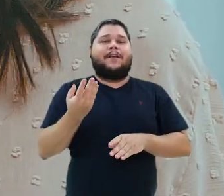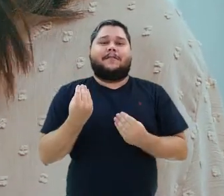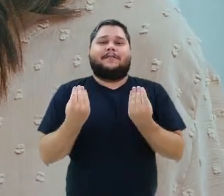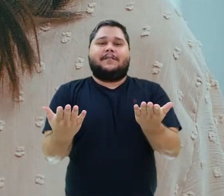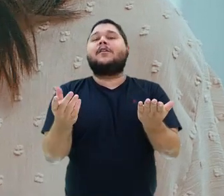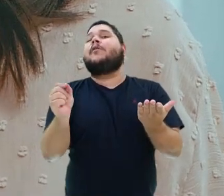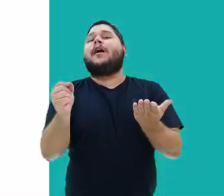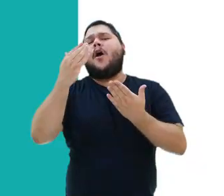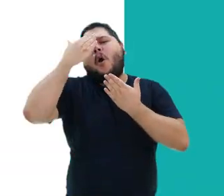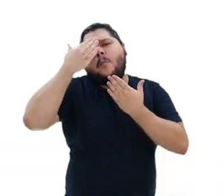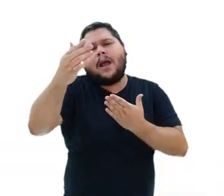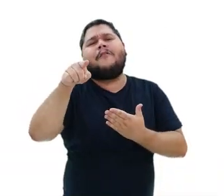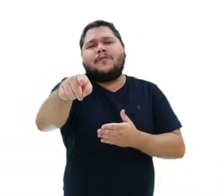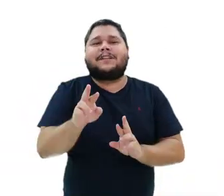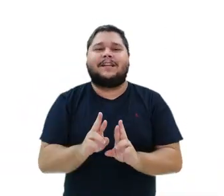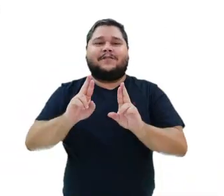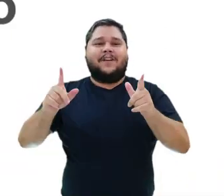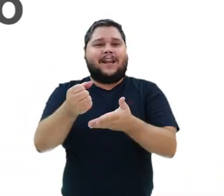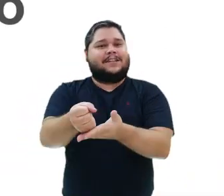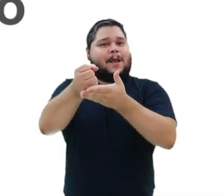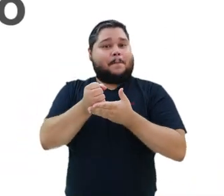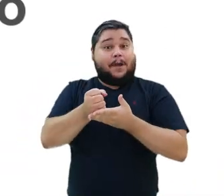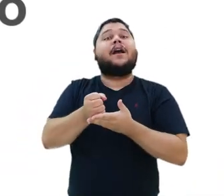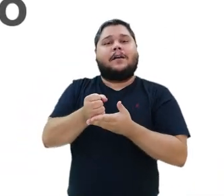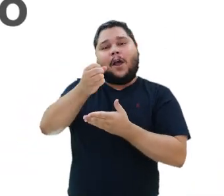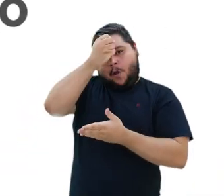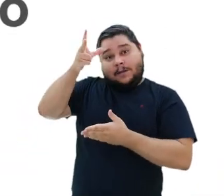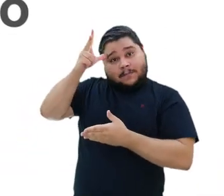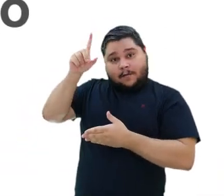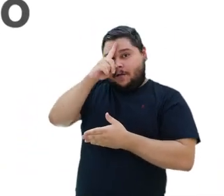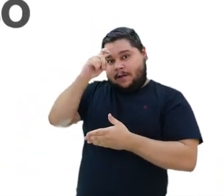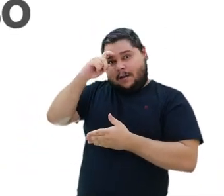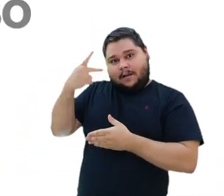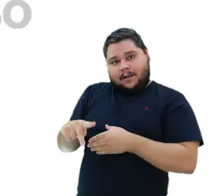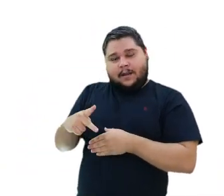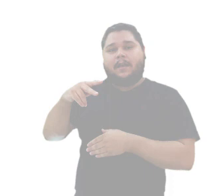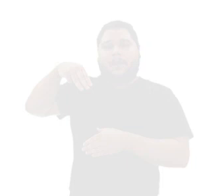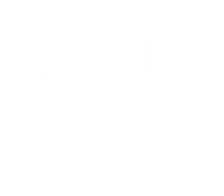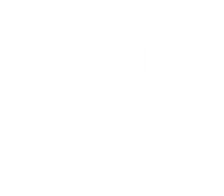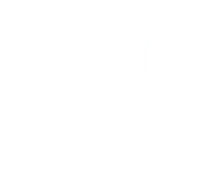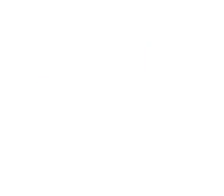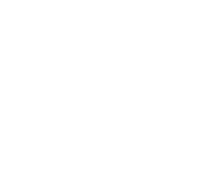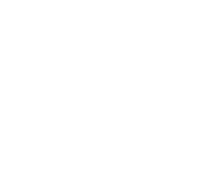para você, muito obrigado. Você fez a diferença. Hospital de Câncer de Mato Grosso.